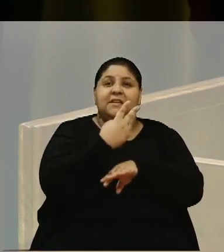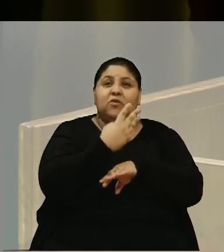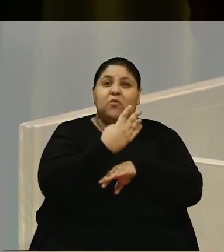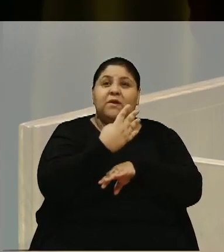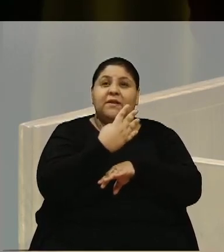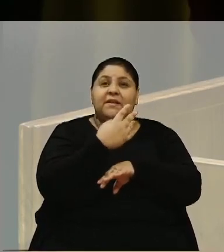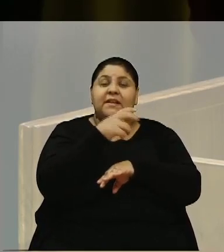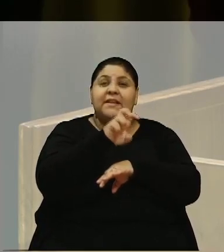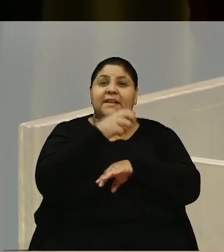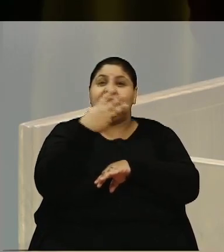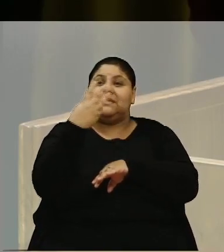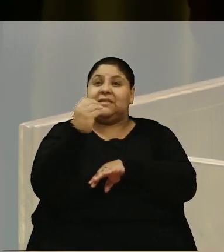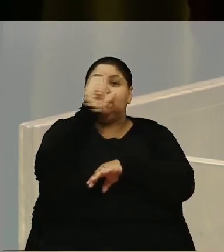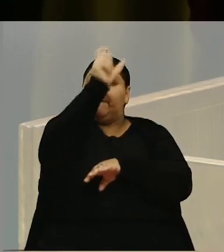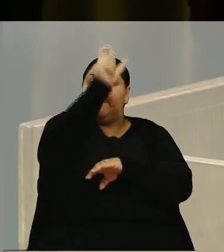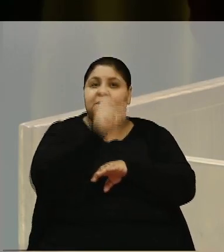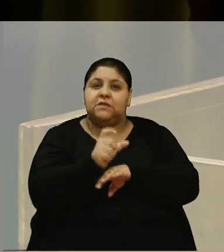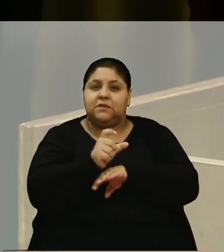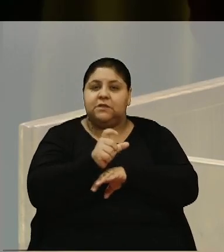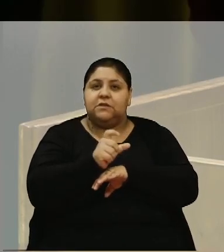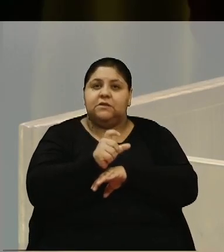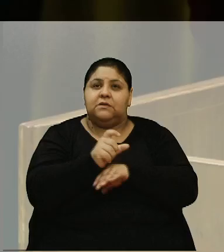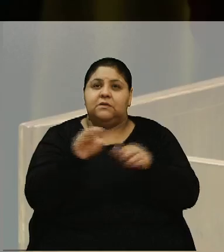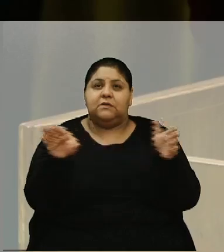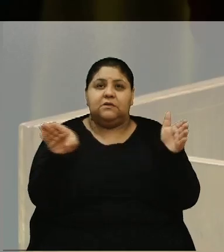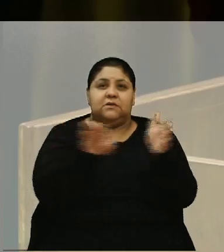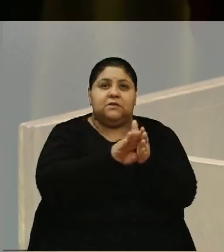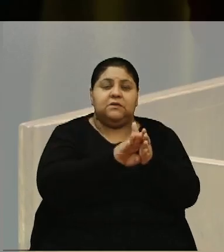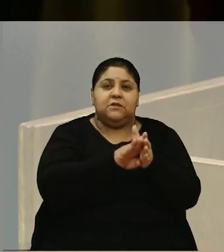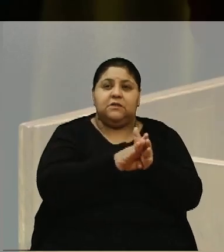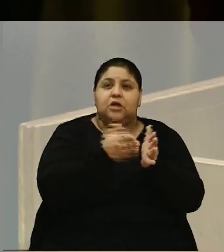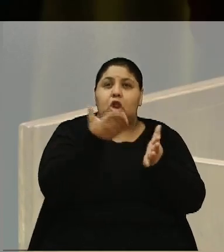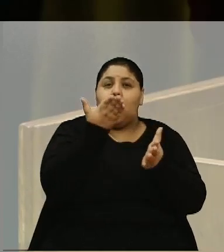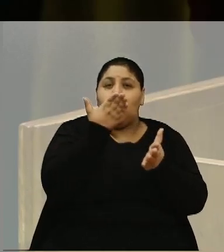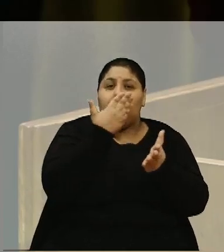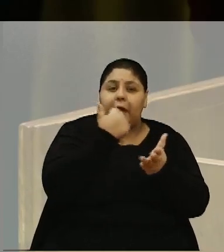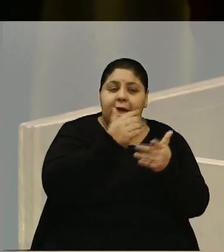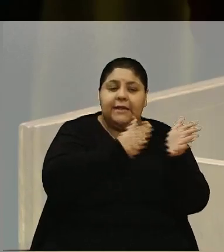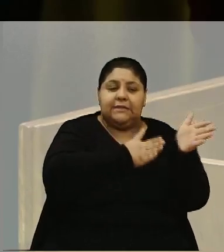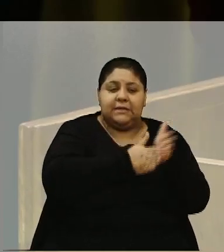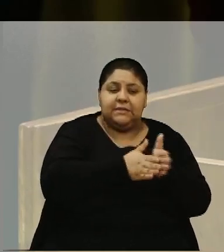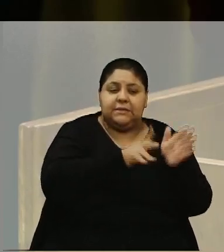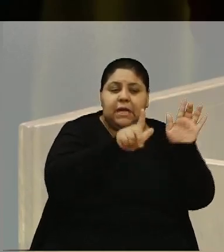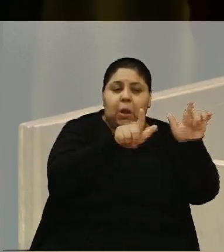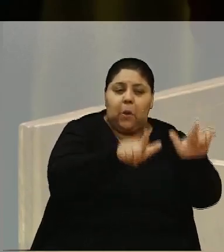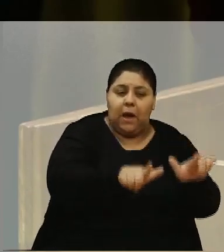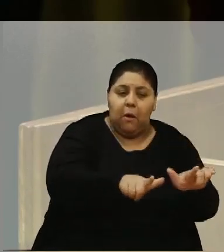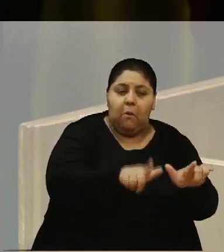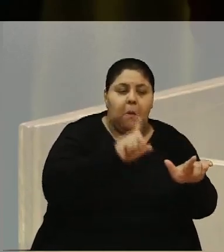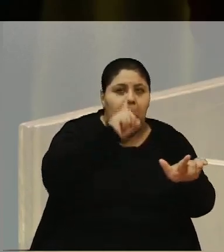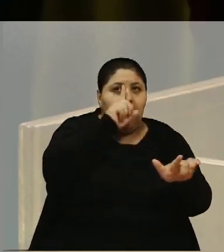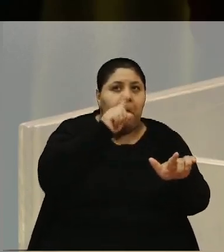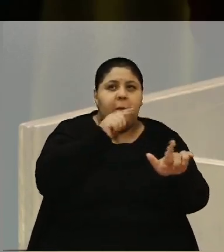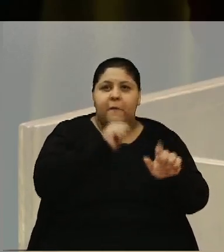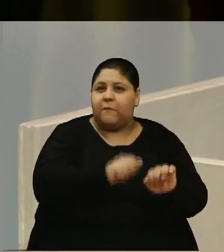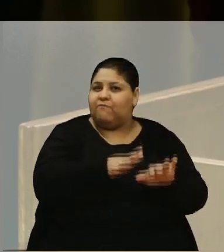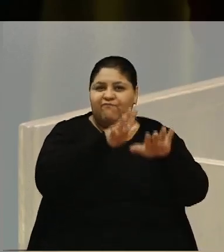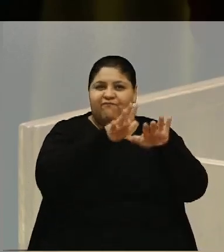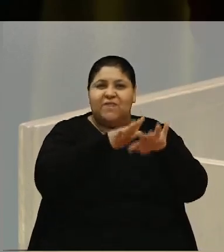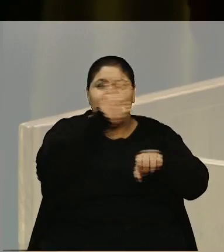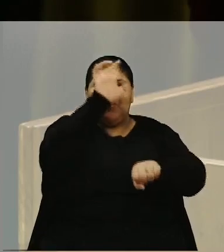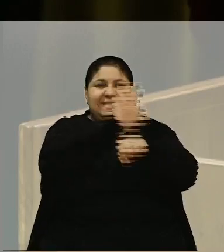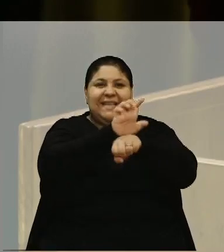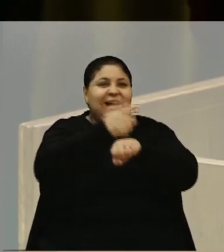atingidos por água. De chegar de lugares, de levar mantimento, a gente acessa o local onde o Estado não chega.